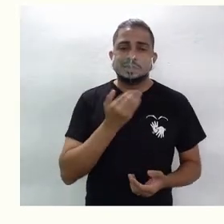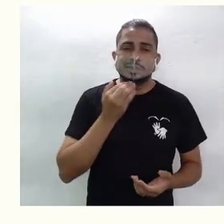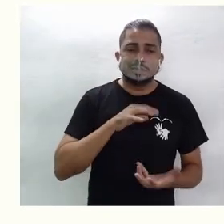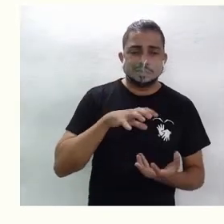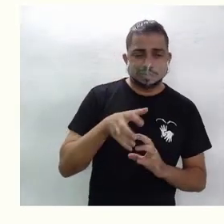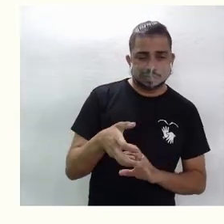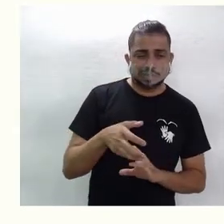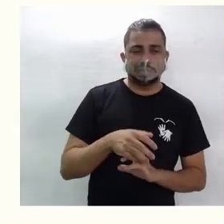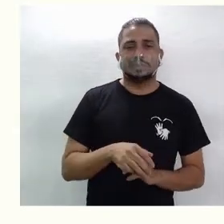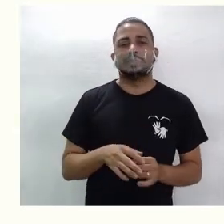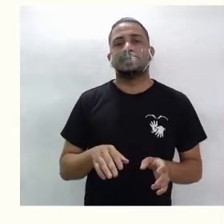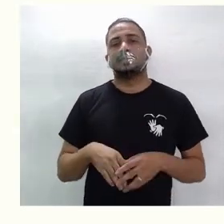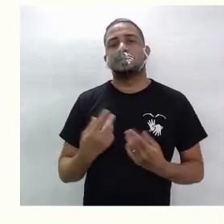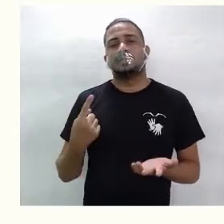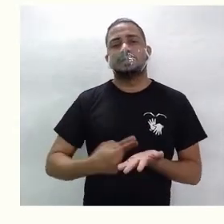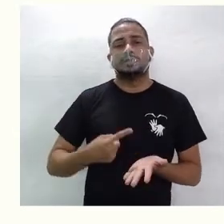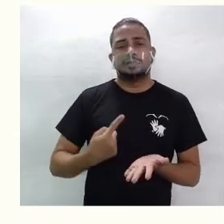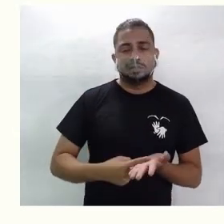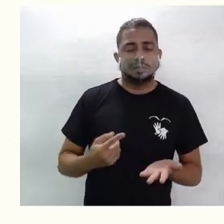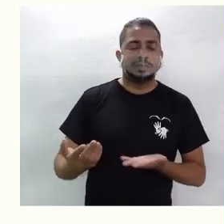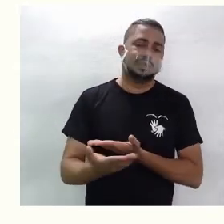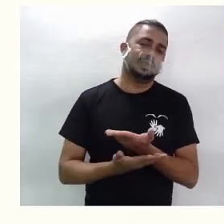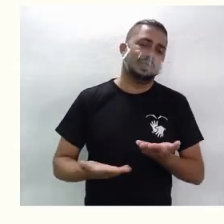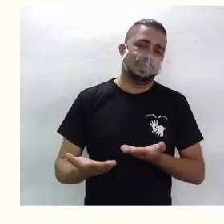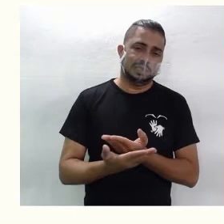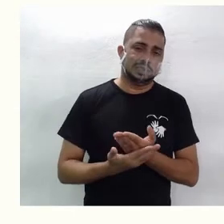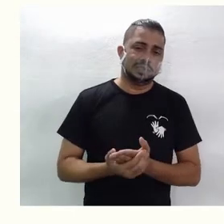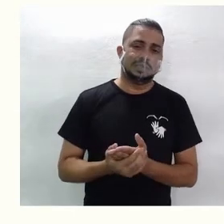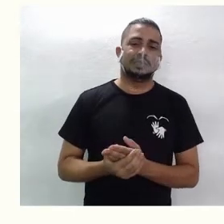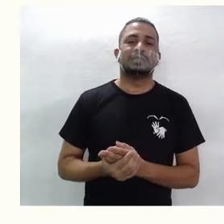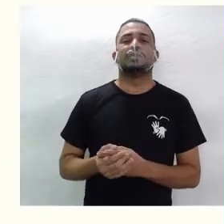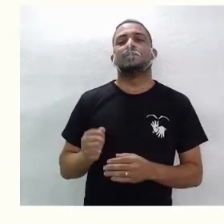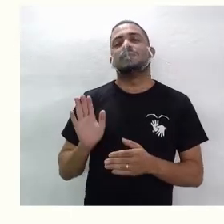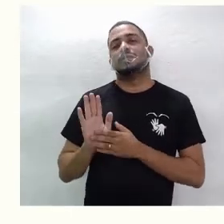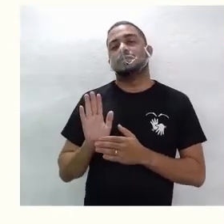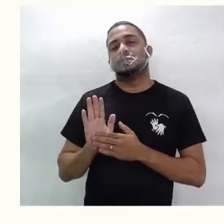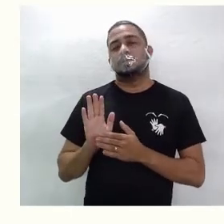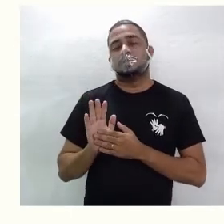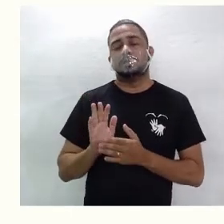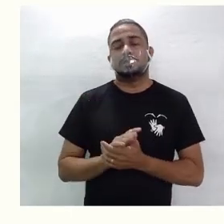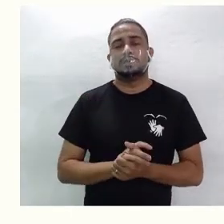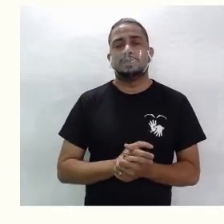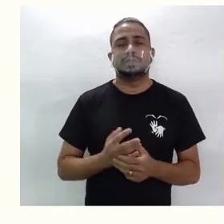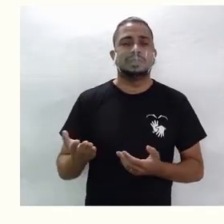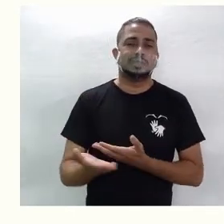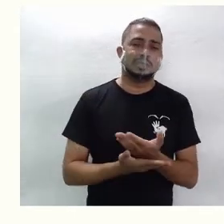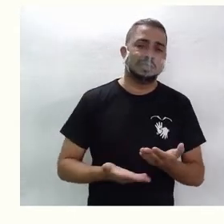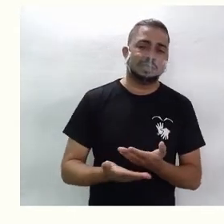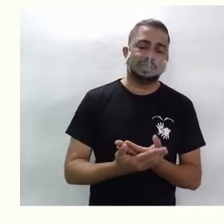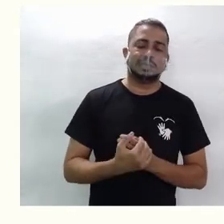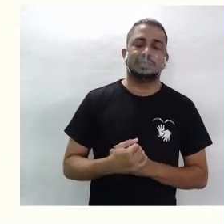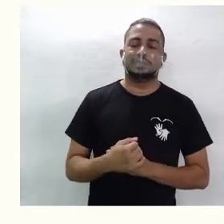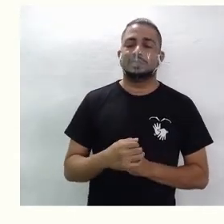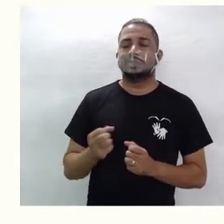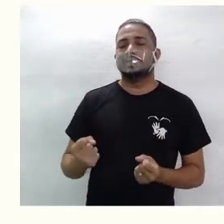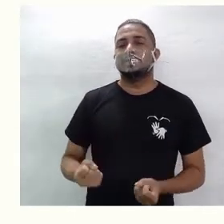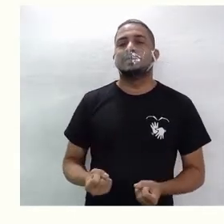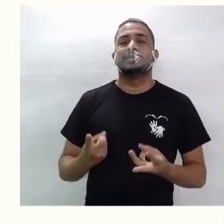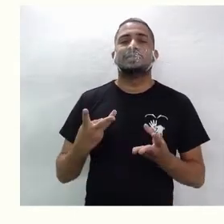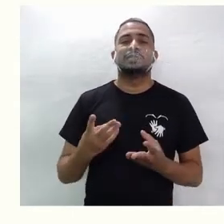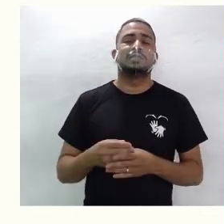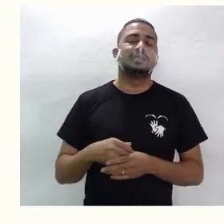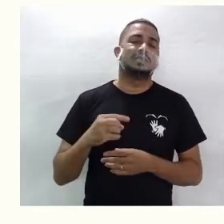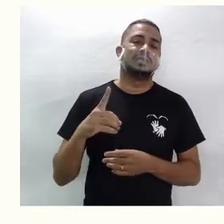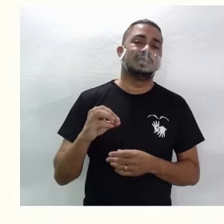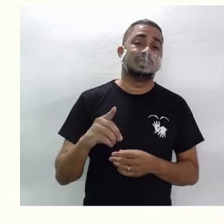distorcidos, tá? E estabelecidos em relação a proporcional, de relação proporcional à quantidade de dados,